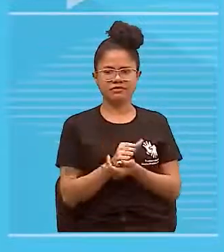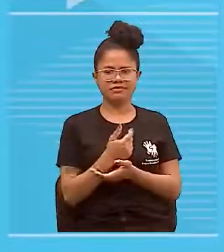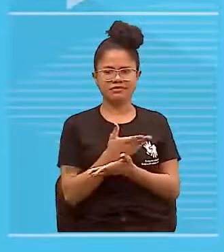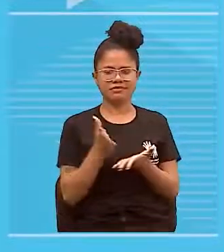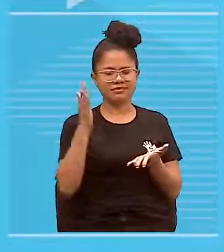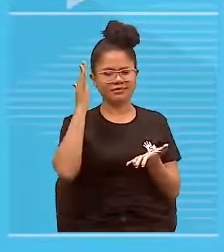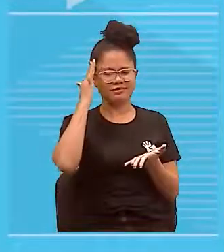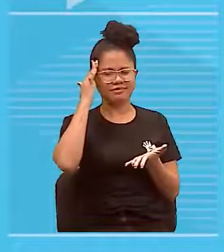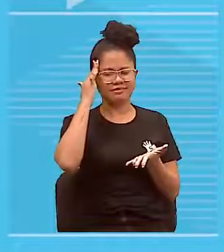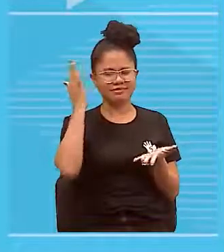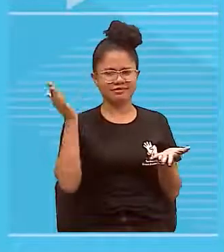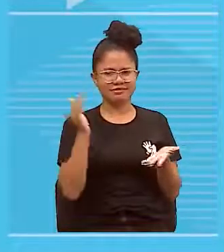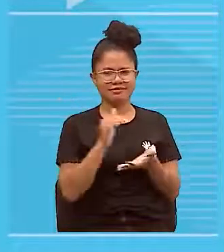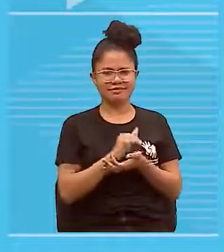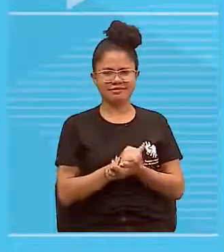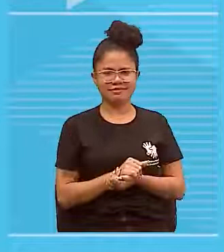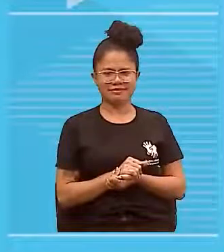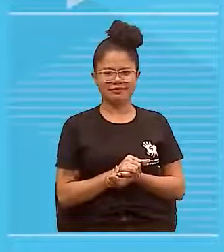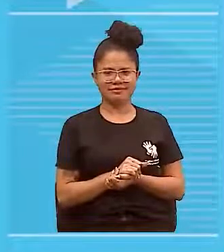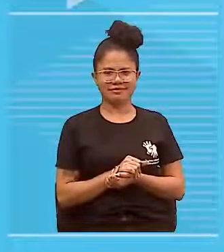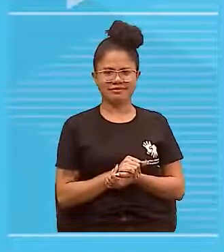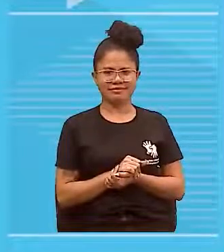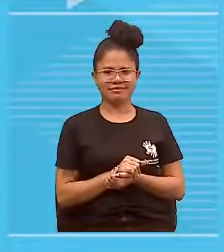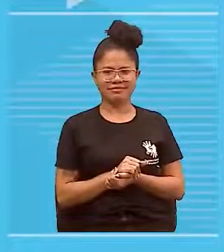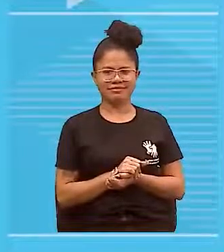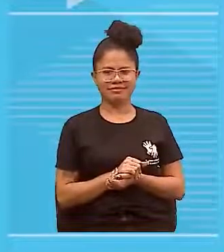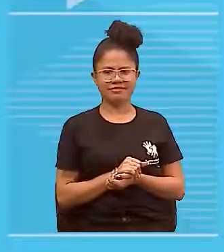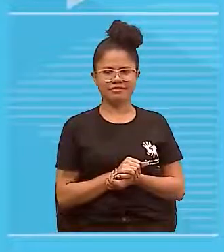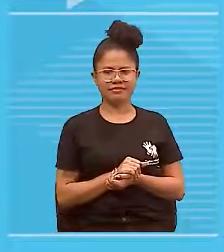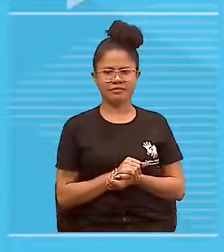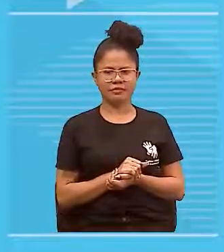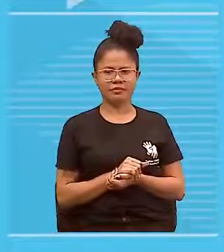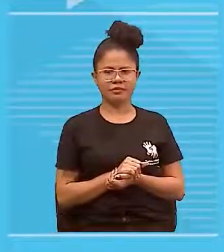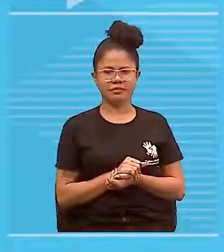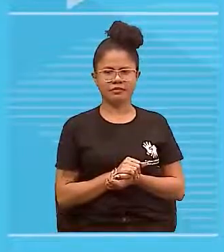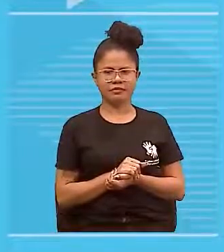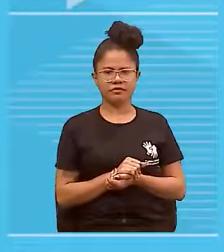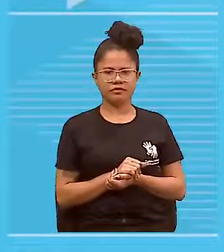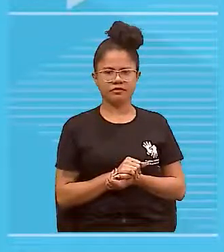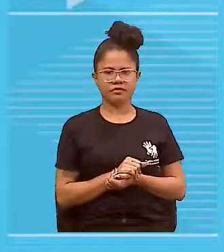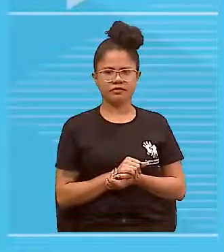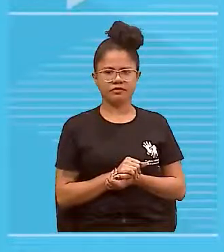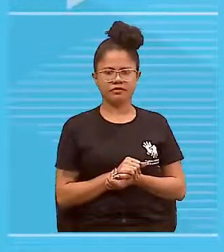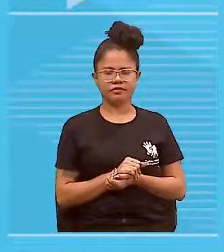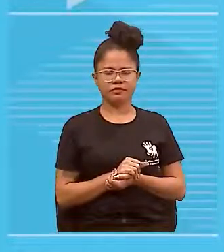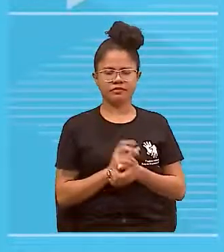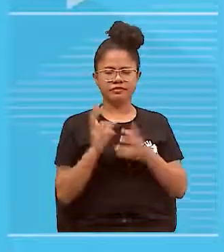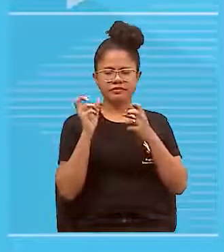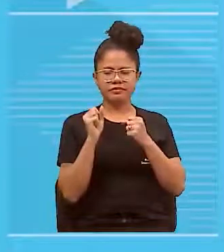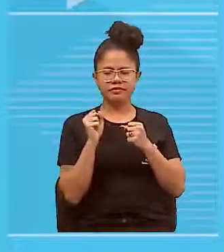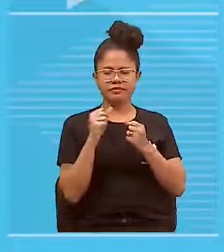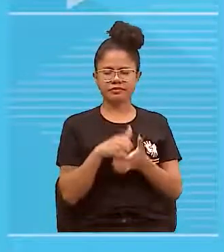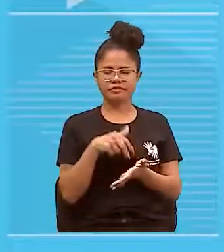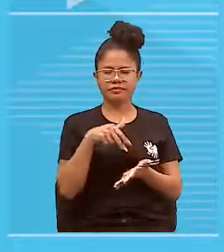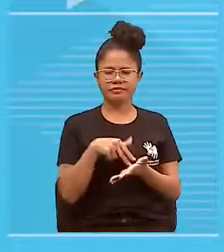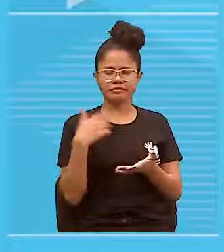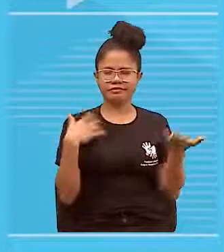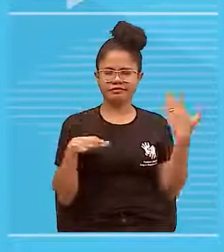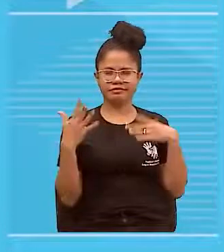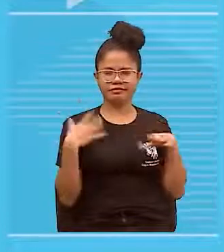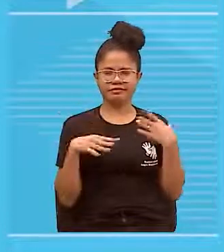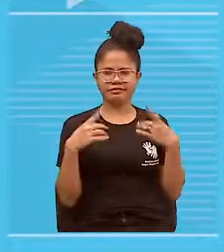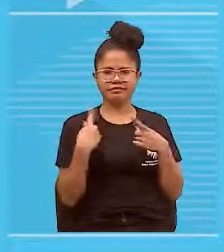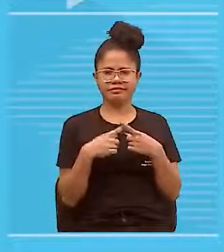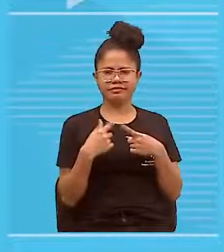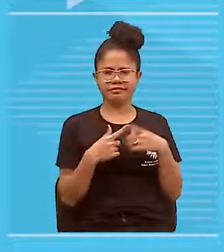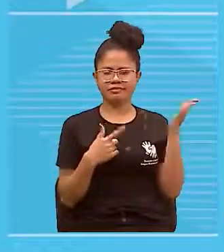compreendendo? Um bom soldado não foge da luta, é isso mesmo. Bateu um sono. Mulher, pois te levanta, vai lá fora, aí tu volta, porque isso aqui tudo